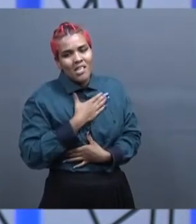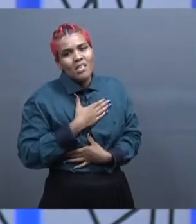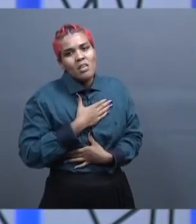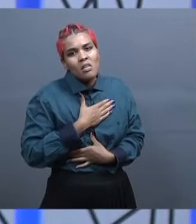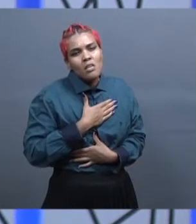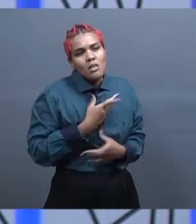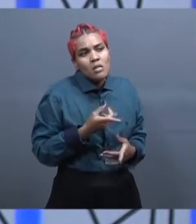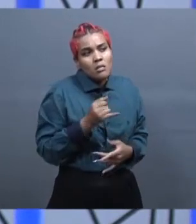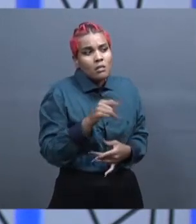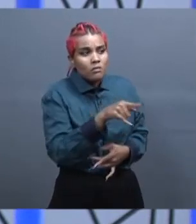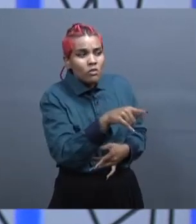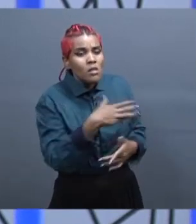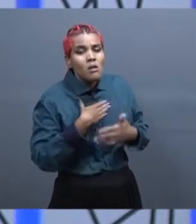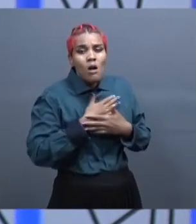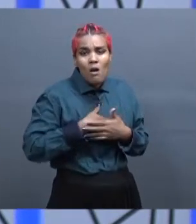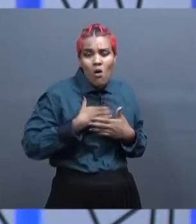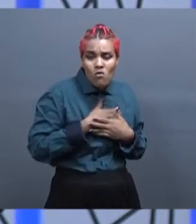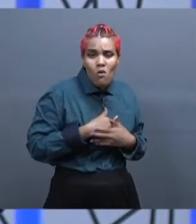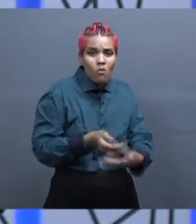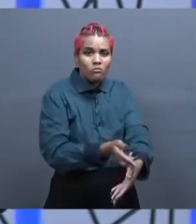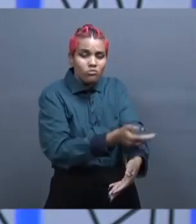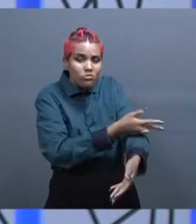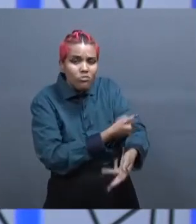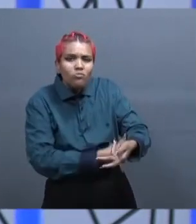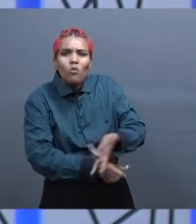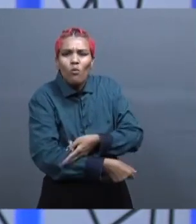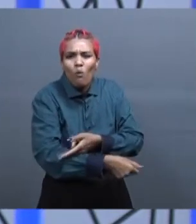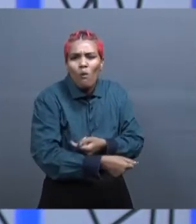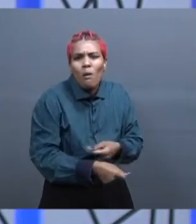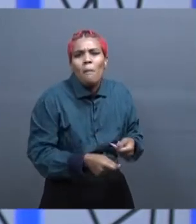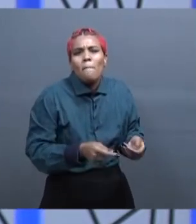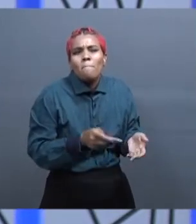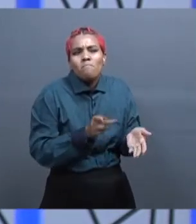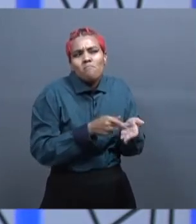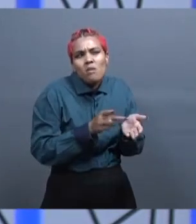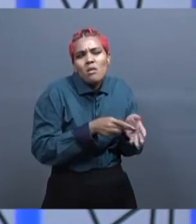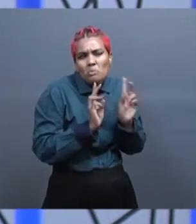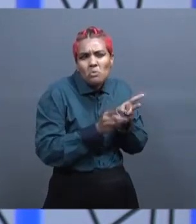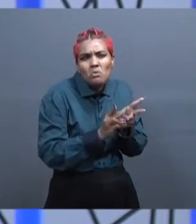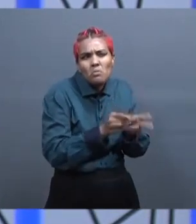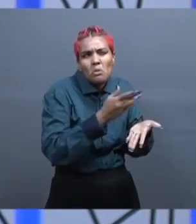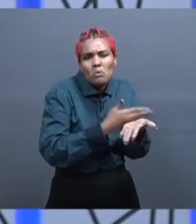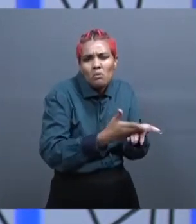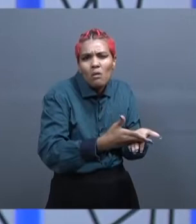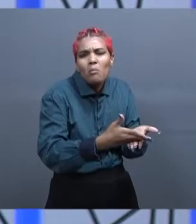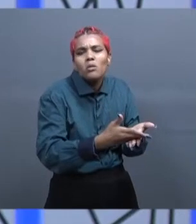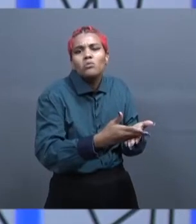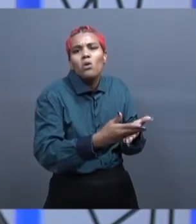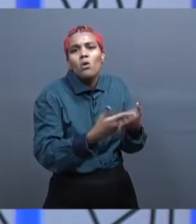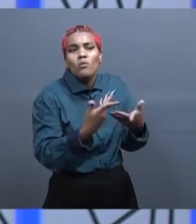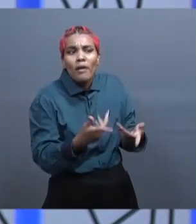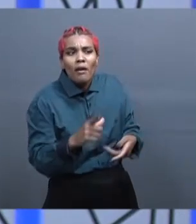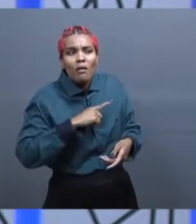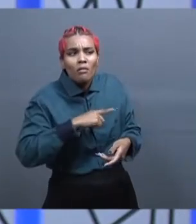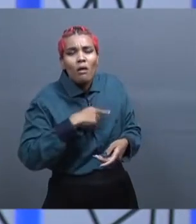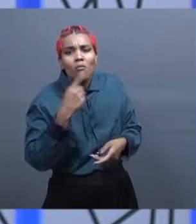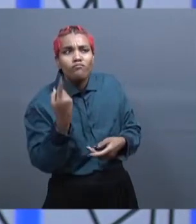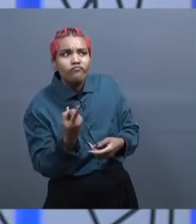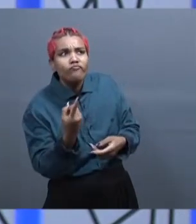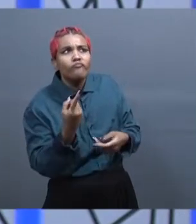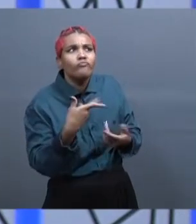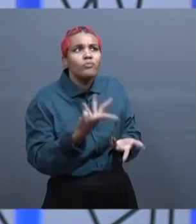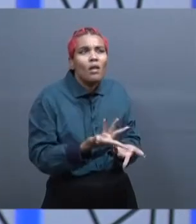gostam mesmo de tatuagem é mesmo que tenha começado feito a primeira talvez um tema mais comercial